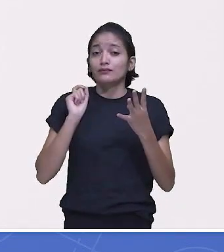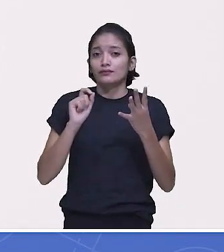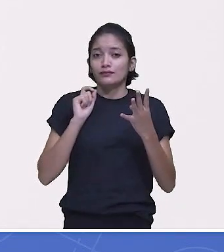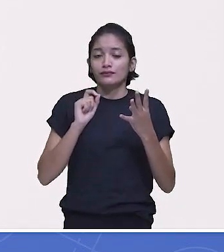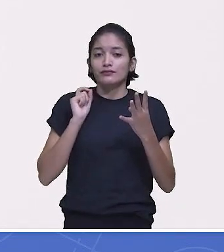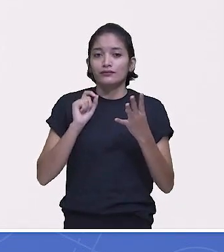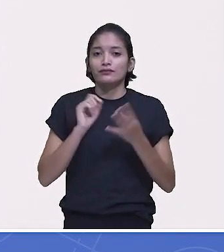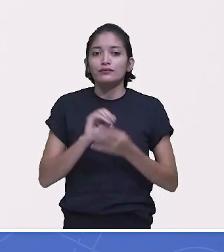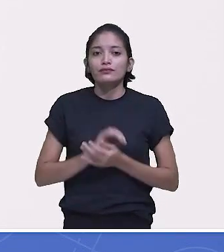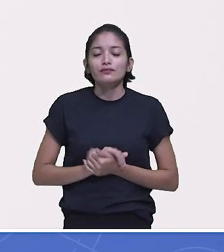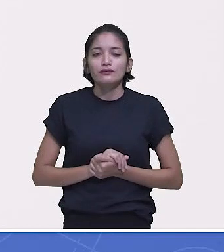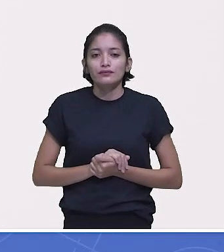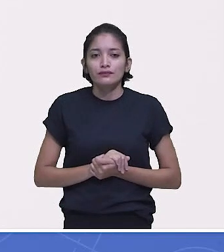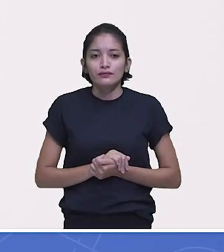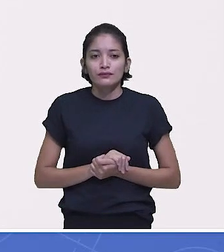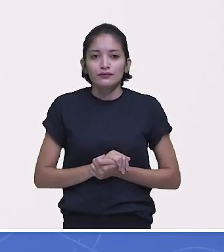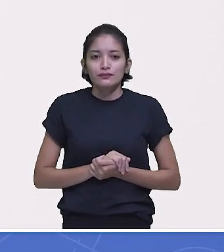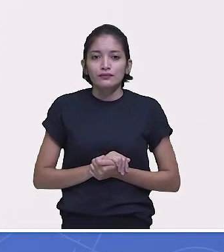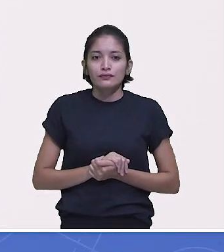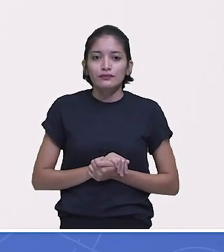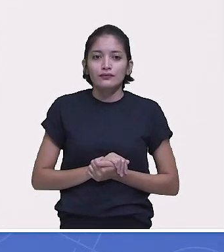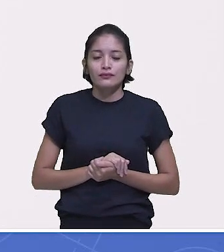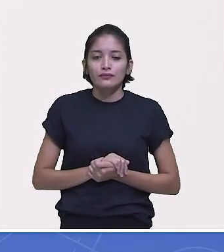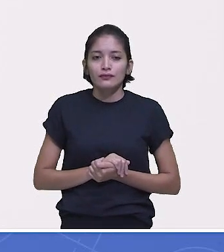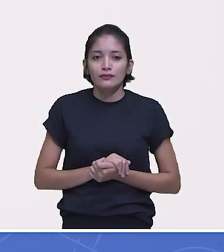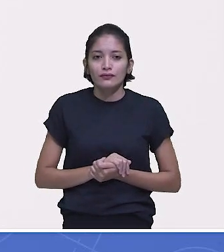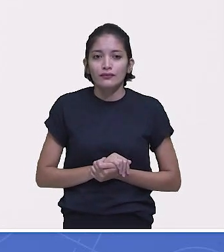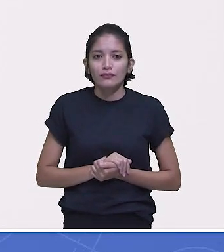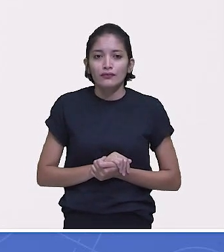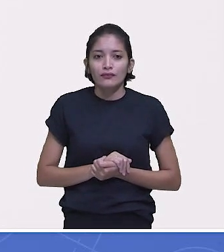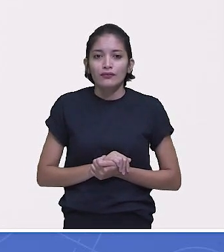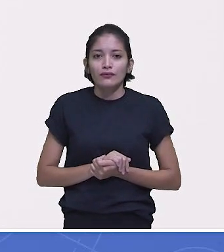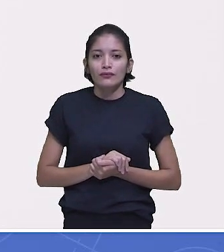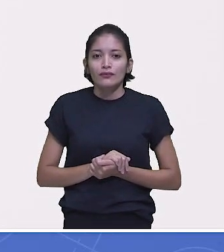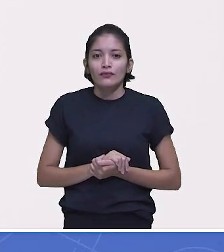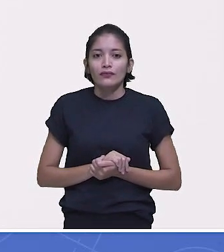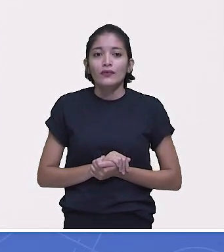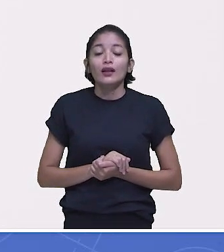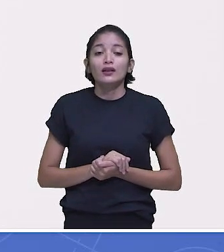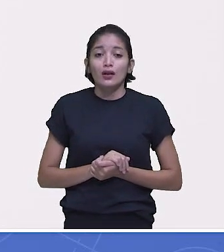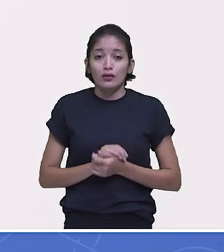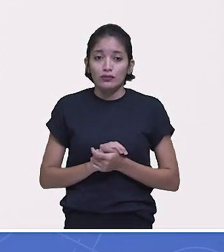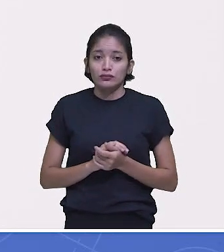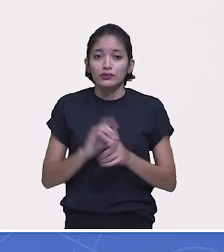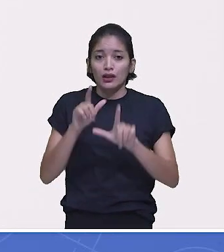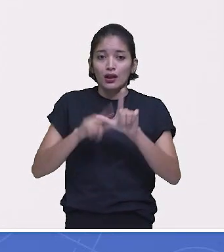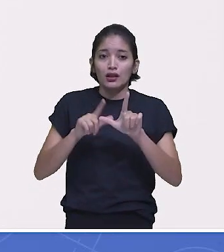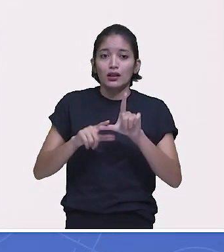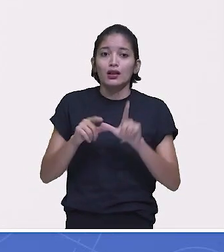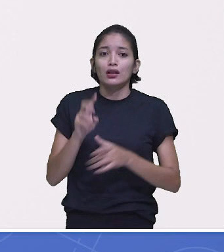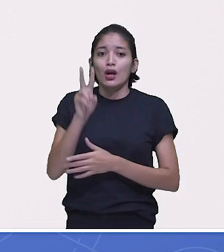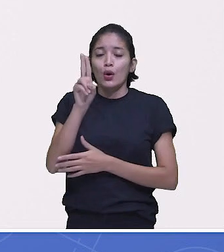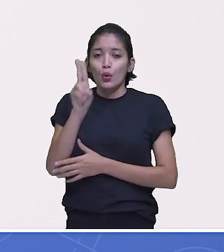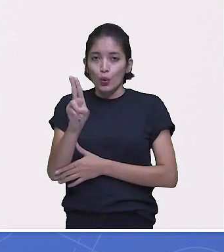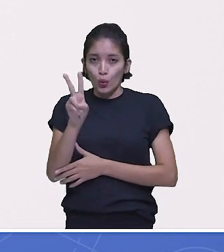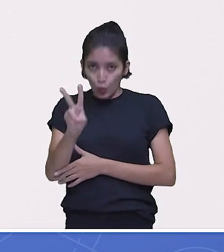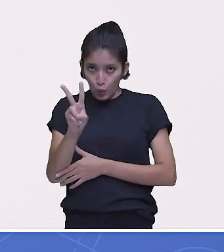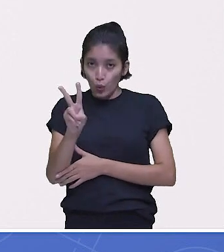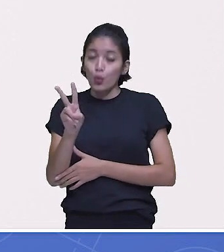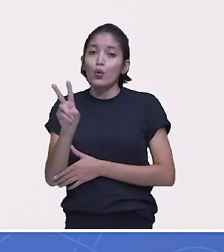afirmativa, ela diz o seguinte, a última, as letras UB e B, no espanhol, claro, em